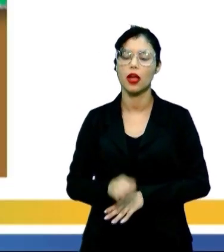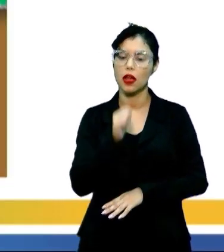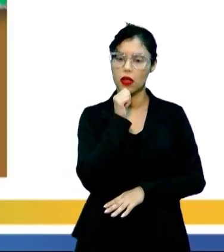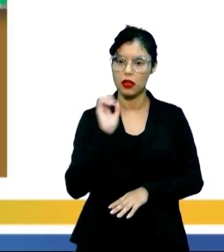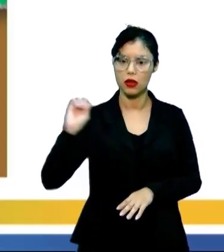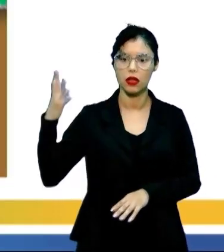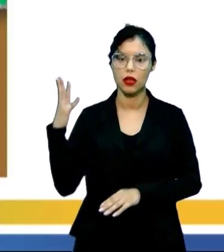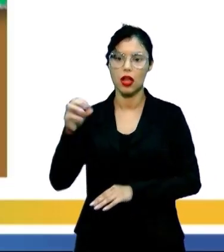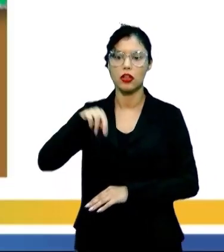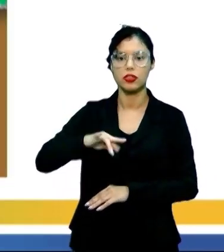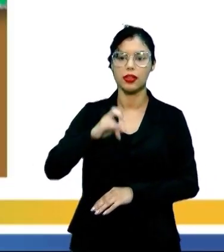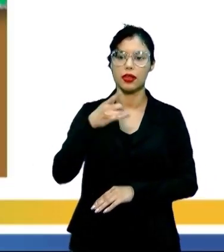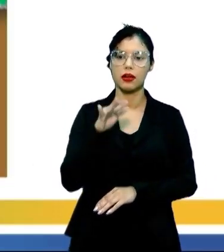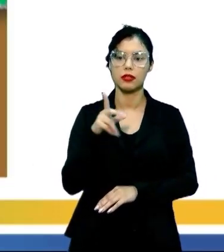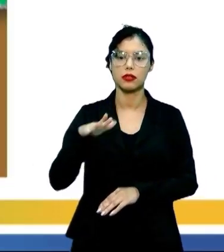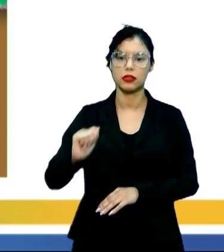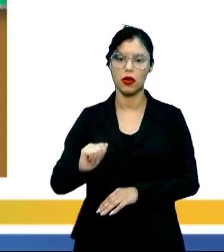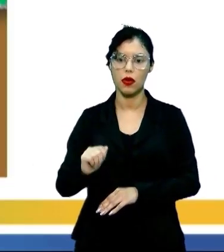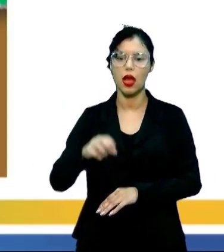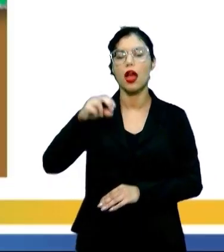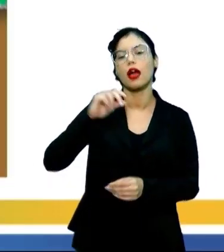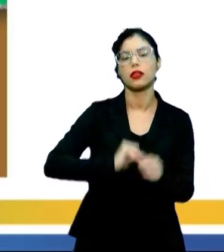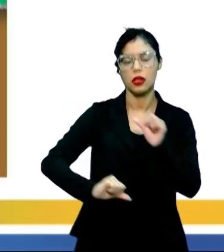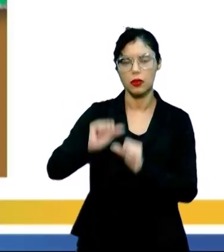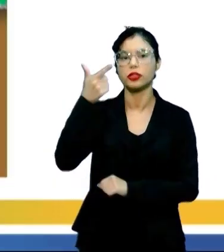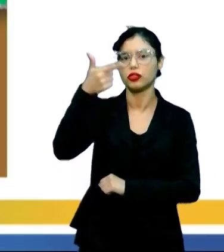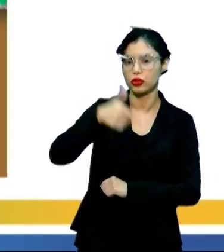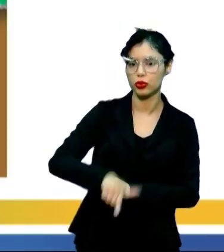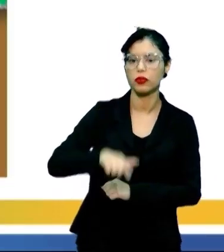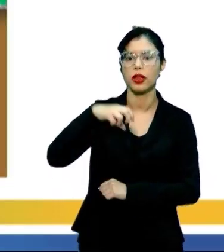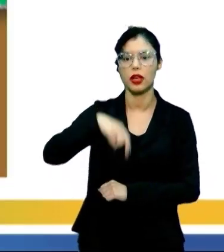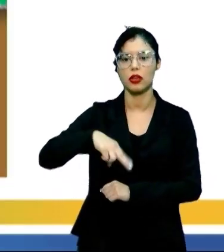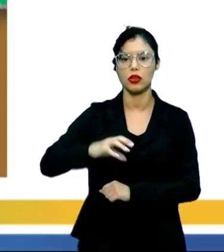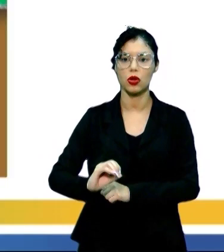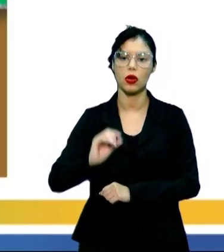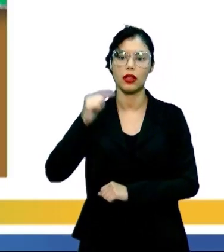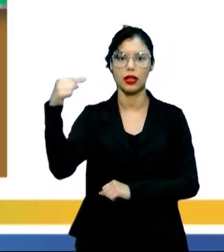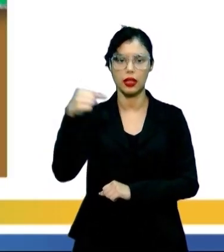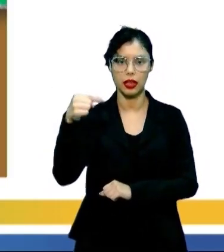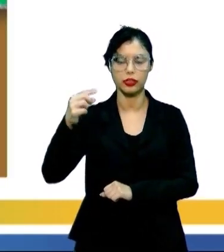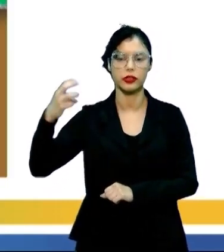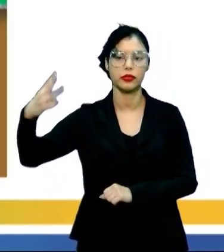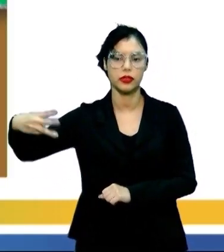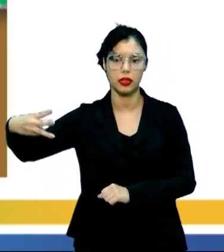E aí acontece a nitratação e o nitrito é transformado em nitrato.